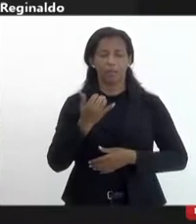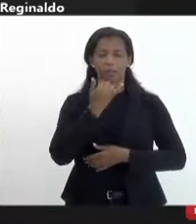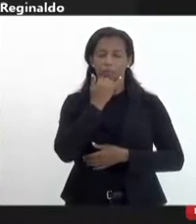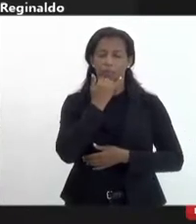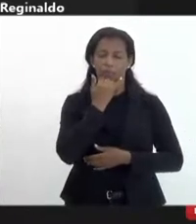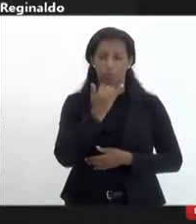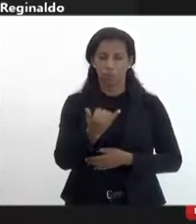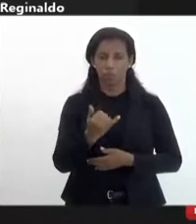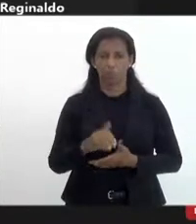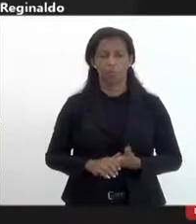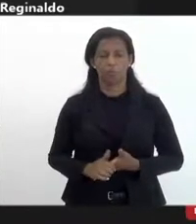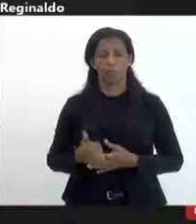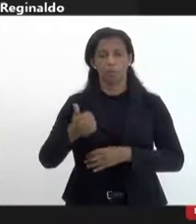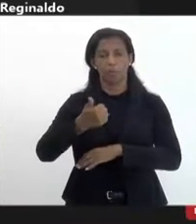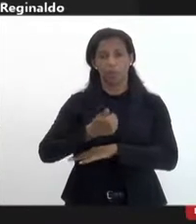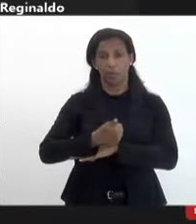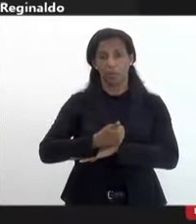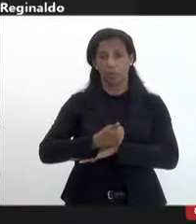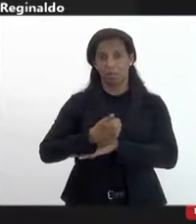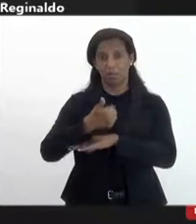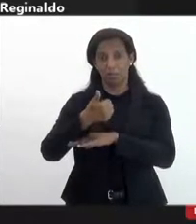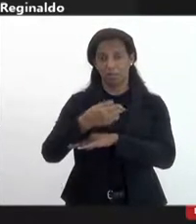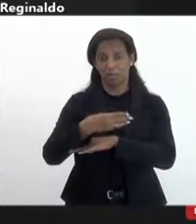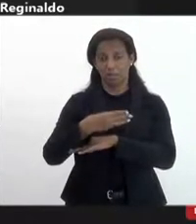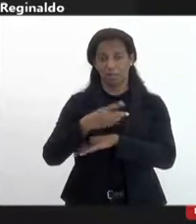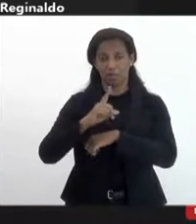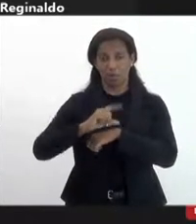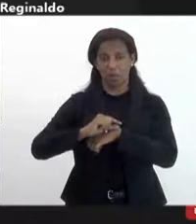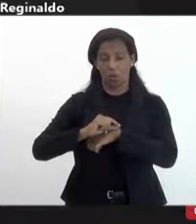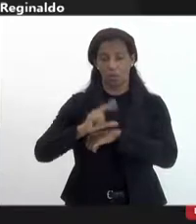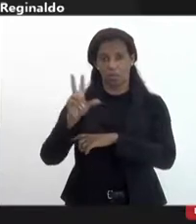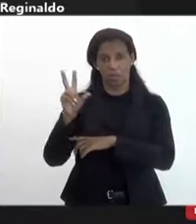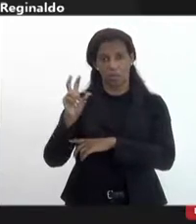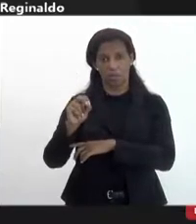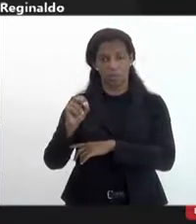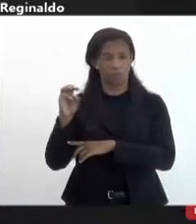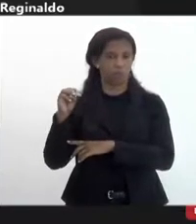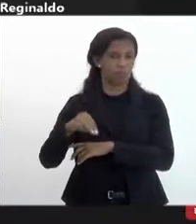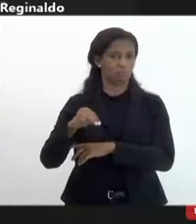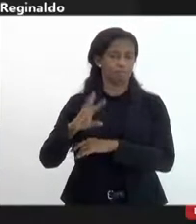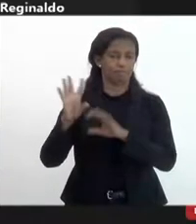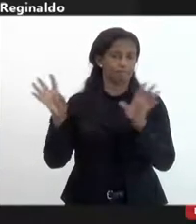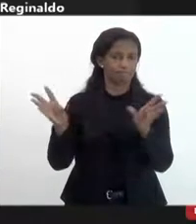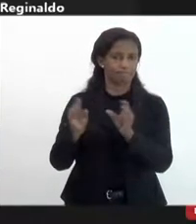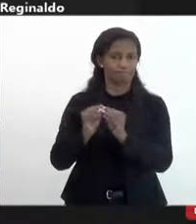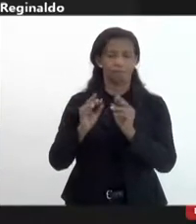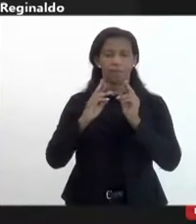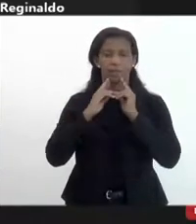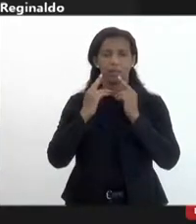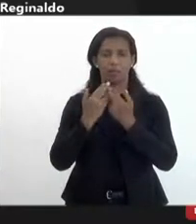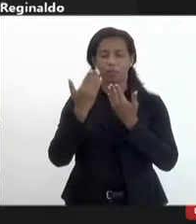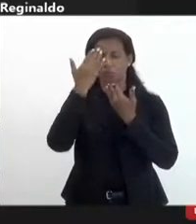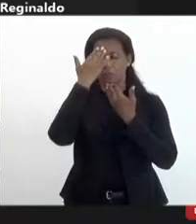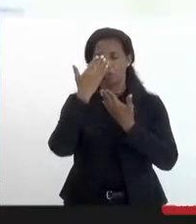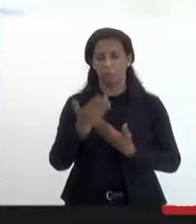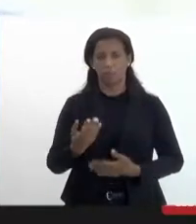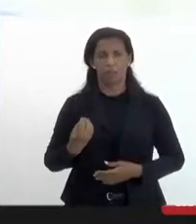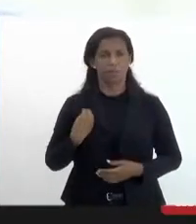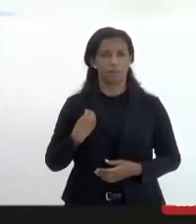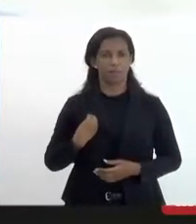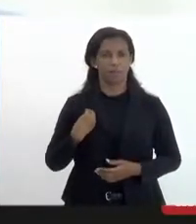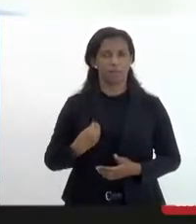desculpas, porque são 13 horas e 51 minutos, e encerrar a reunião de hoje, agradecendo a